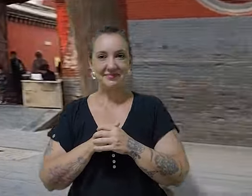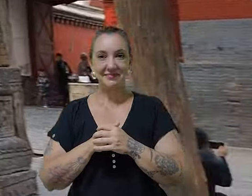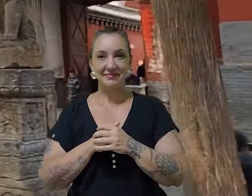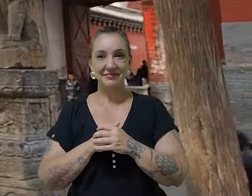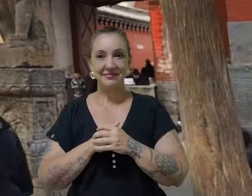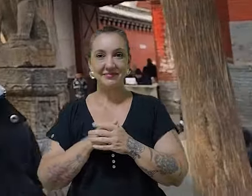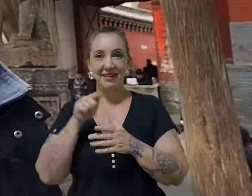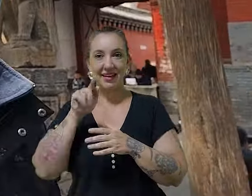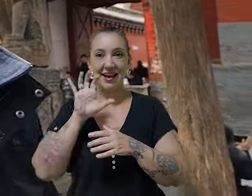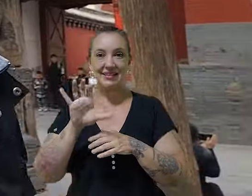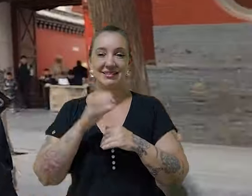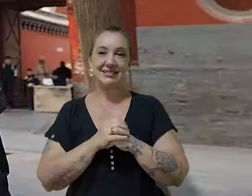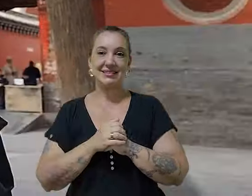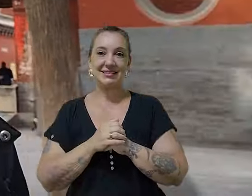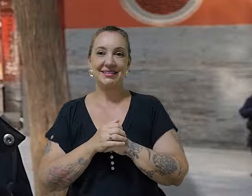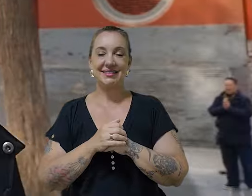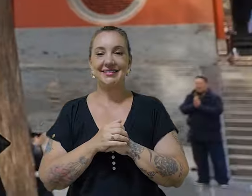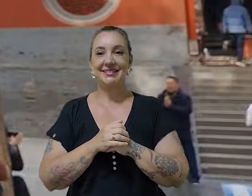Momento foto. Aqui é assim,